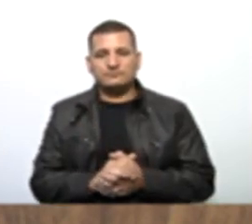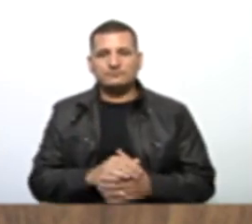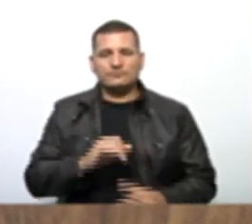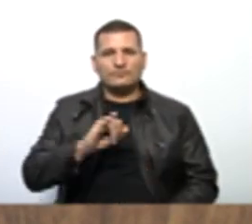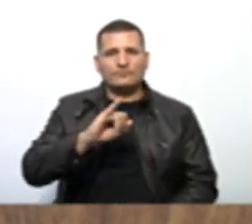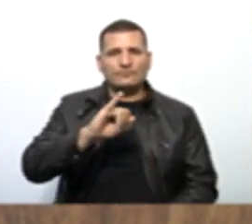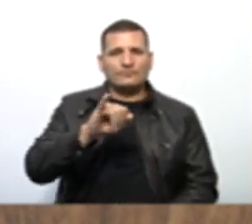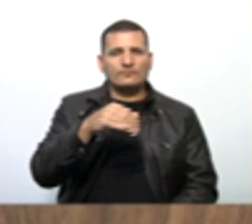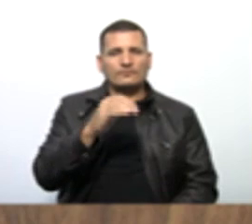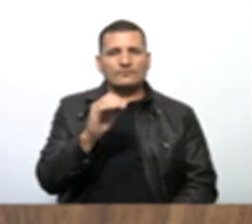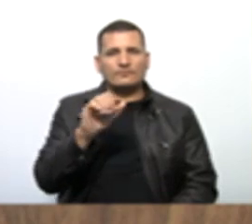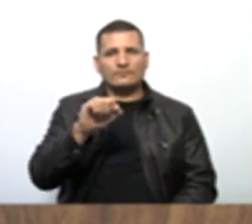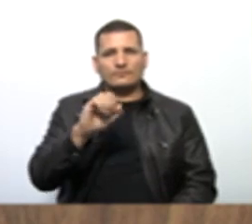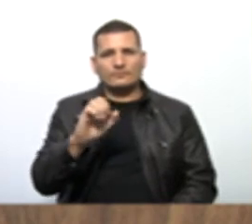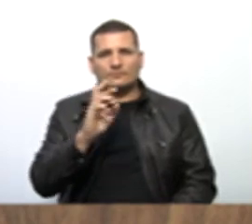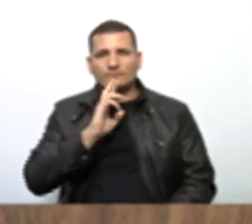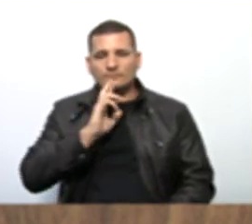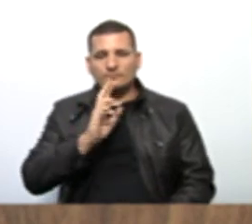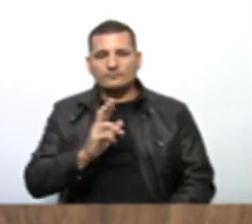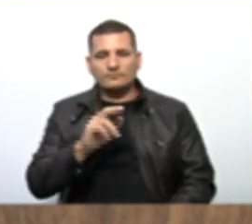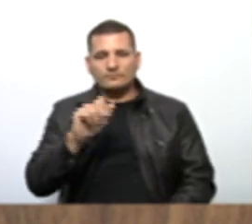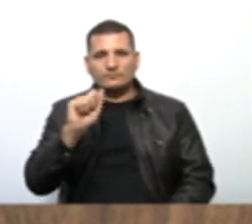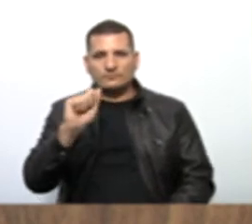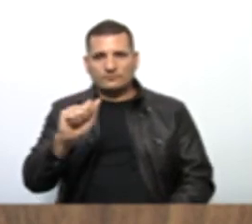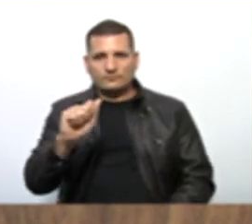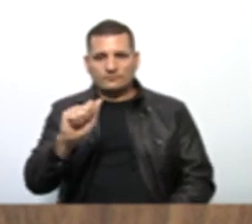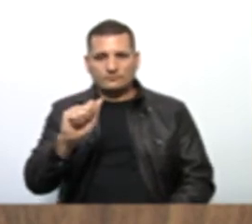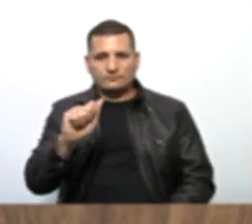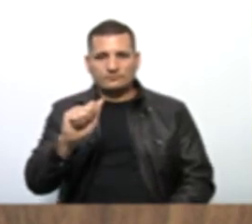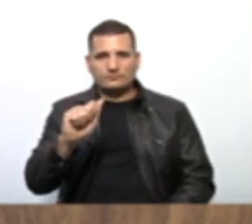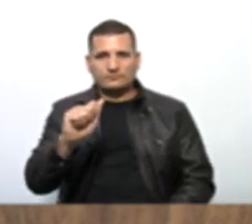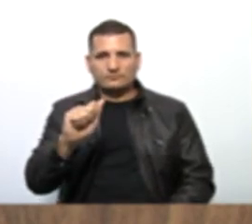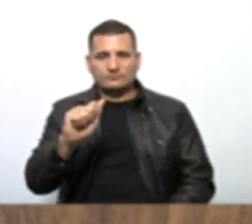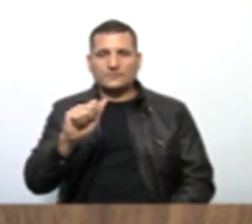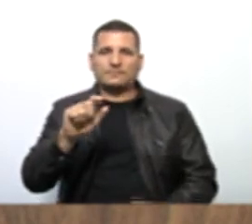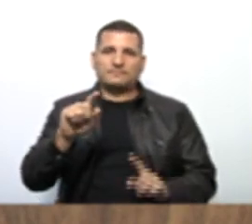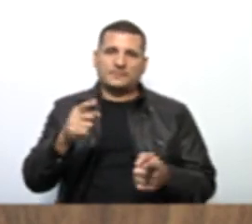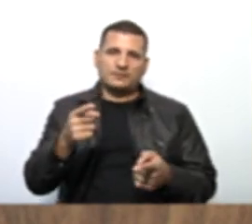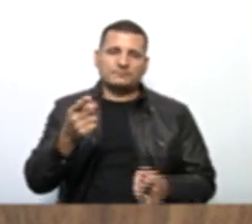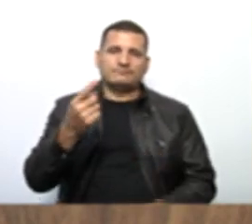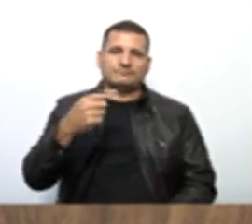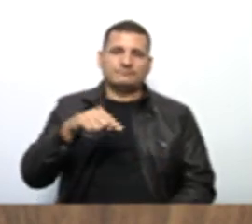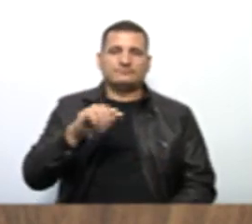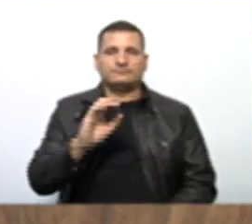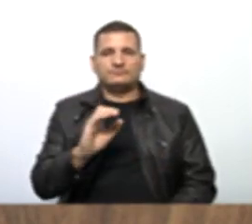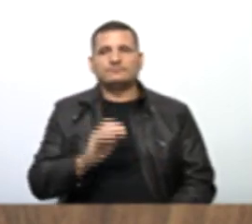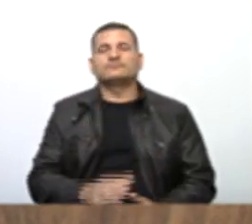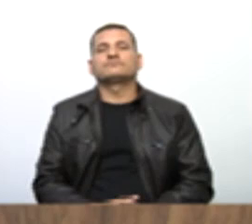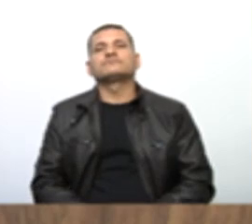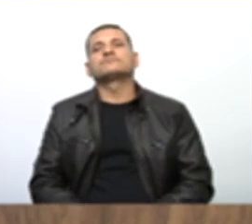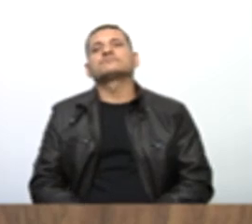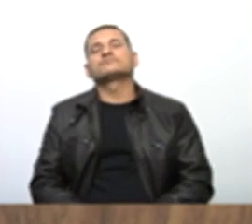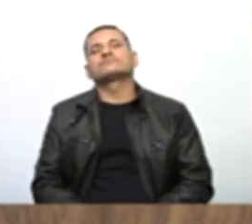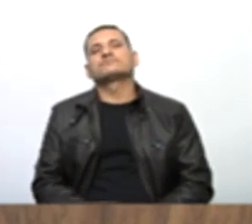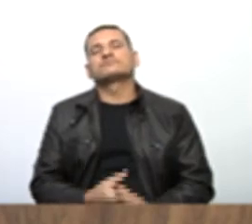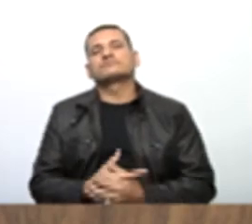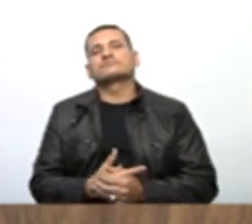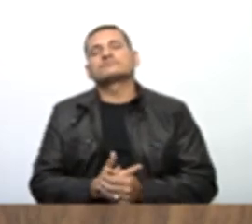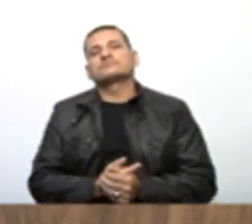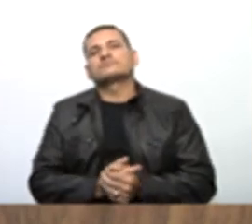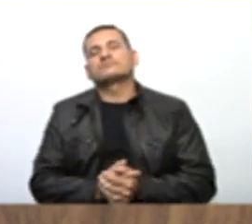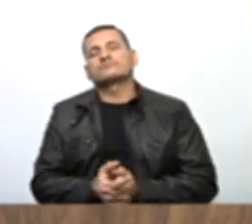wilson ele respondeu quero entrar mais gente acabou de ver que a letra cena pessoa explicou só passando a resposta do pessoal da prosul e